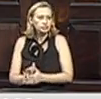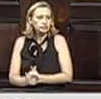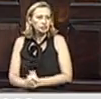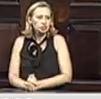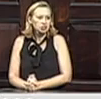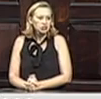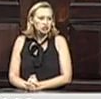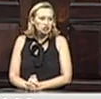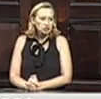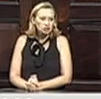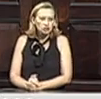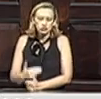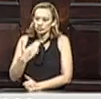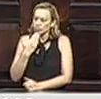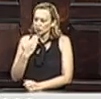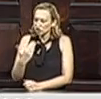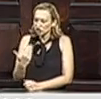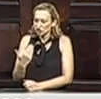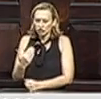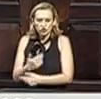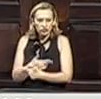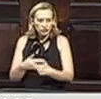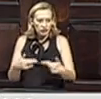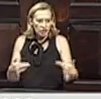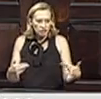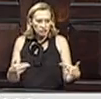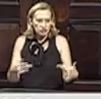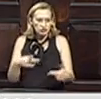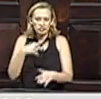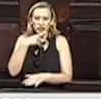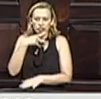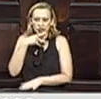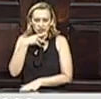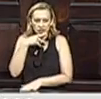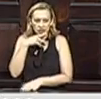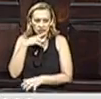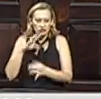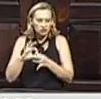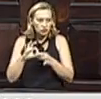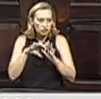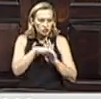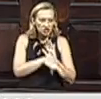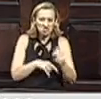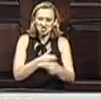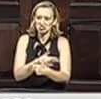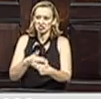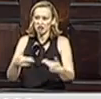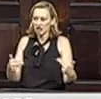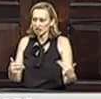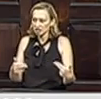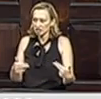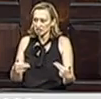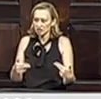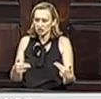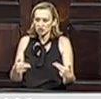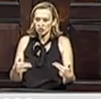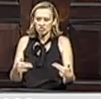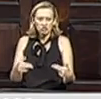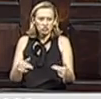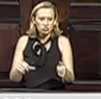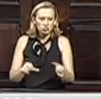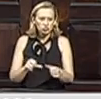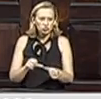da solicitação de vários parlamentares, com emendas as mais diversas, para a mudança de